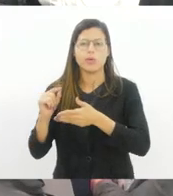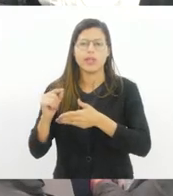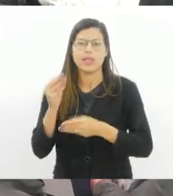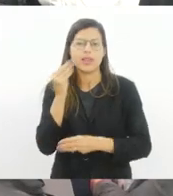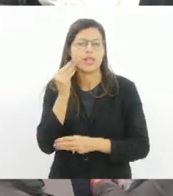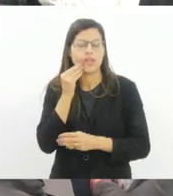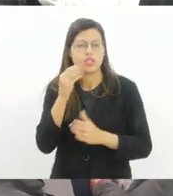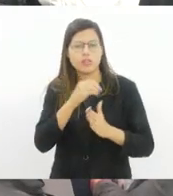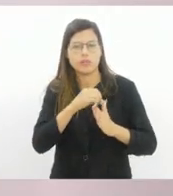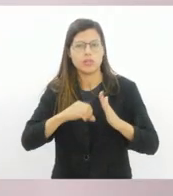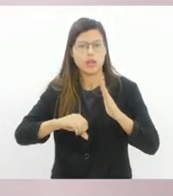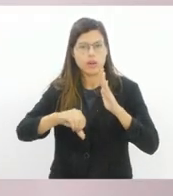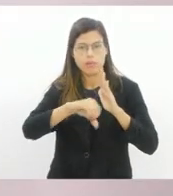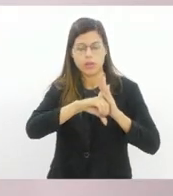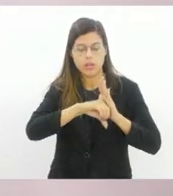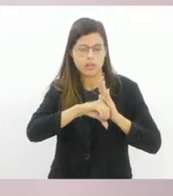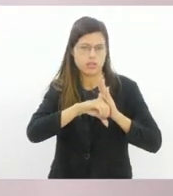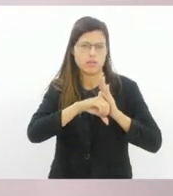em tentar